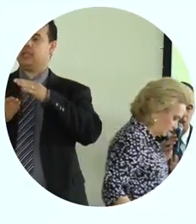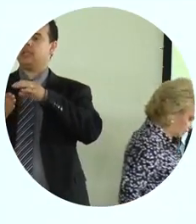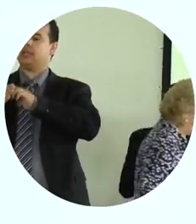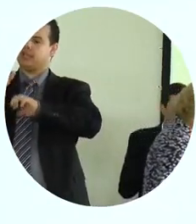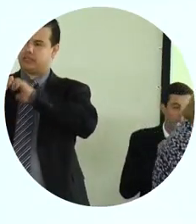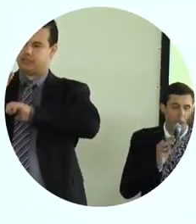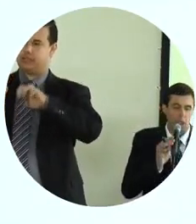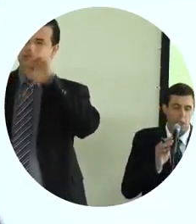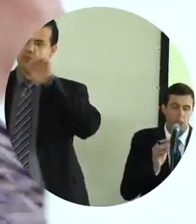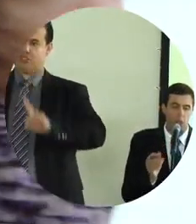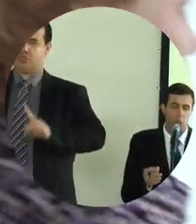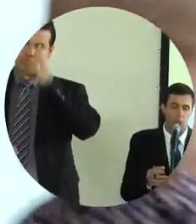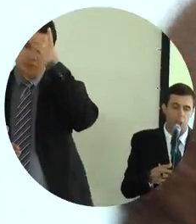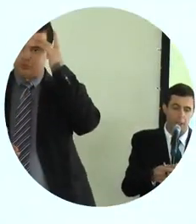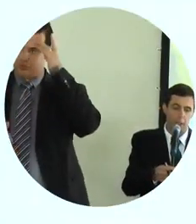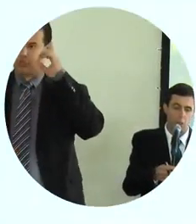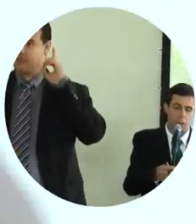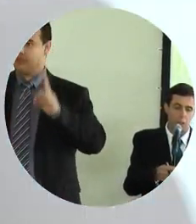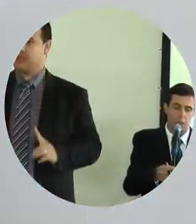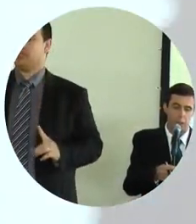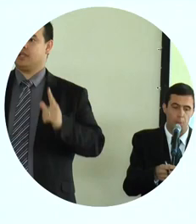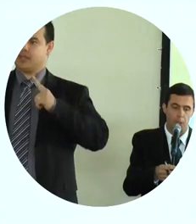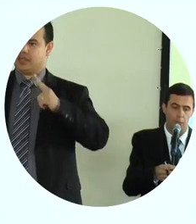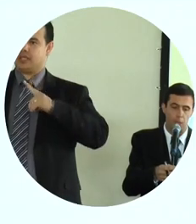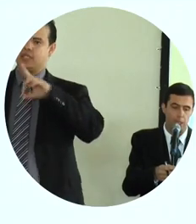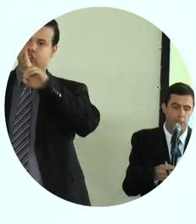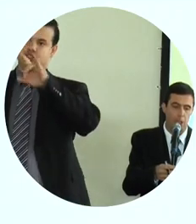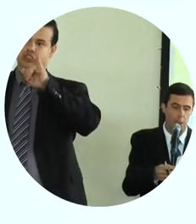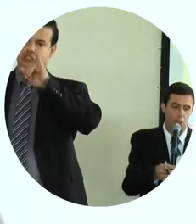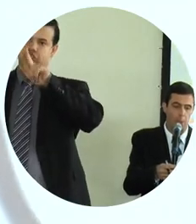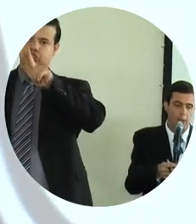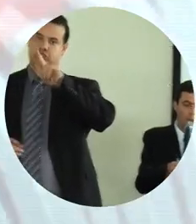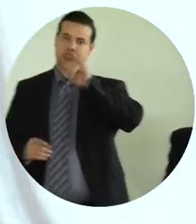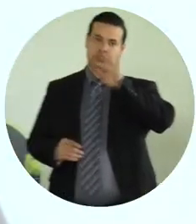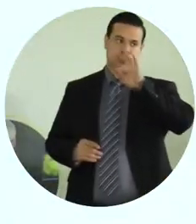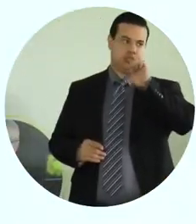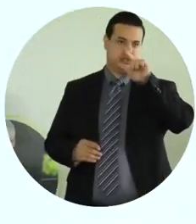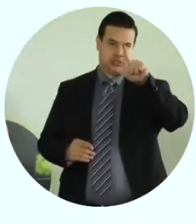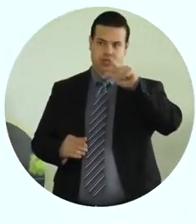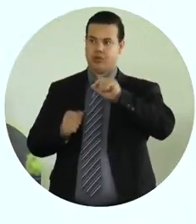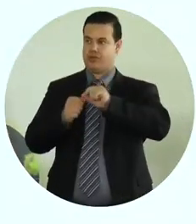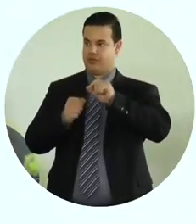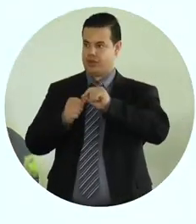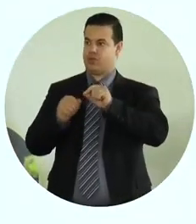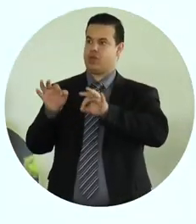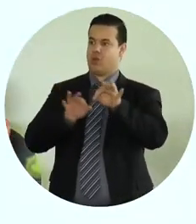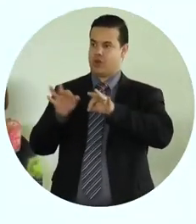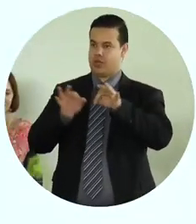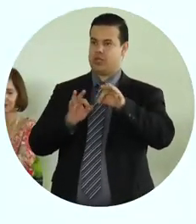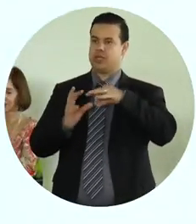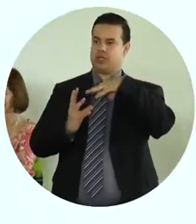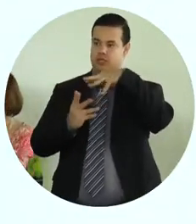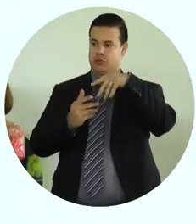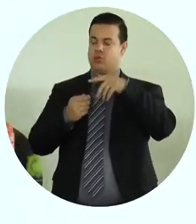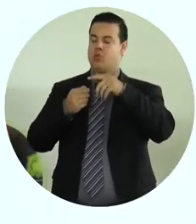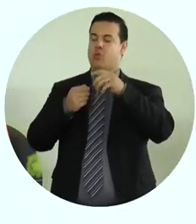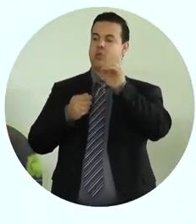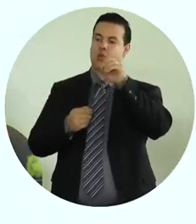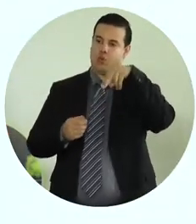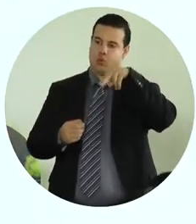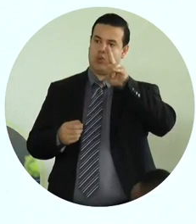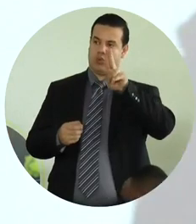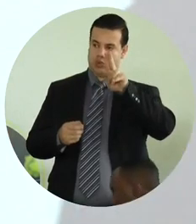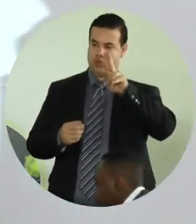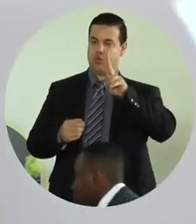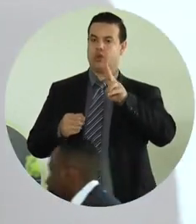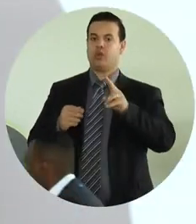com Deficiência em forma digital, elaborado em inglês pelo Pacto Global da Organização das Nações Unidas, em